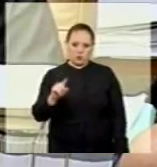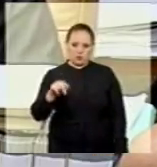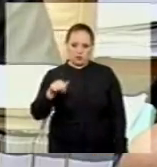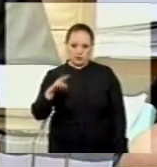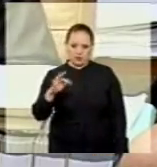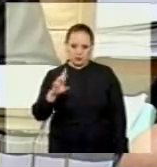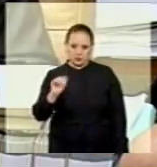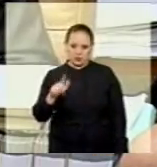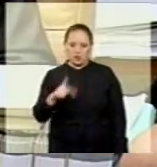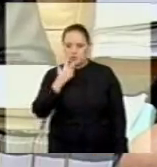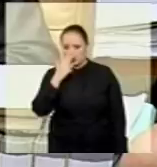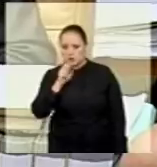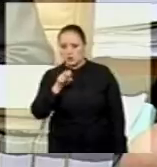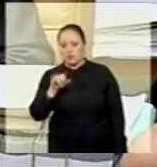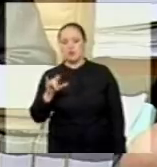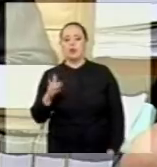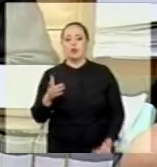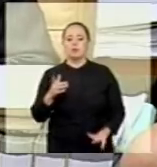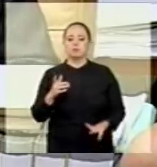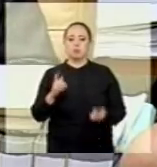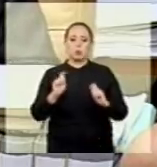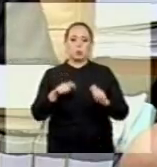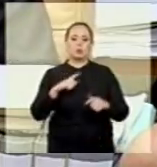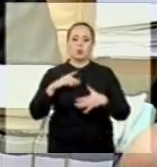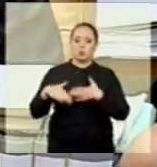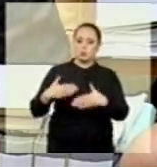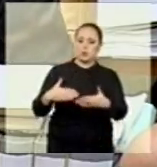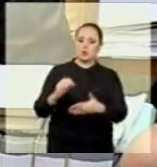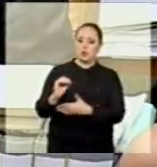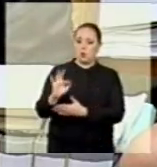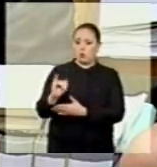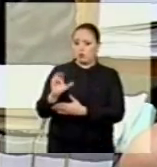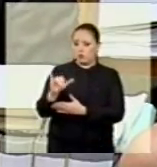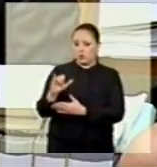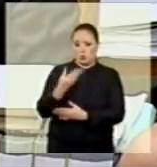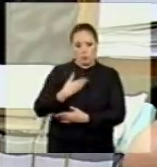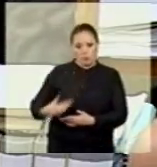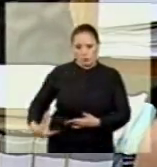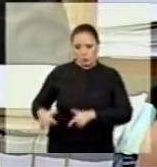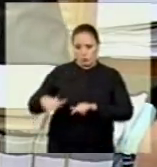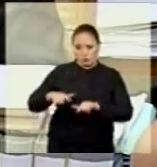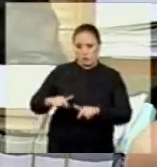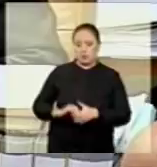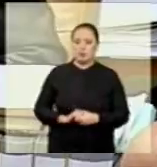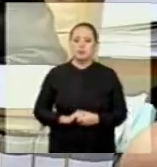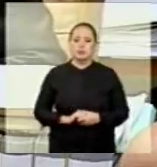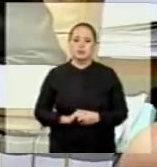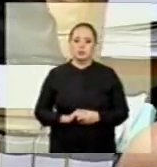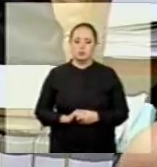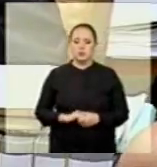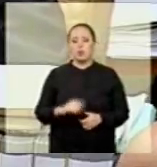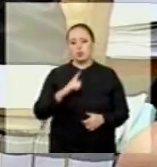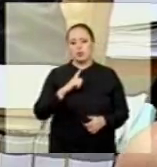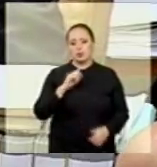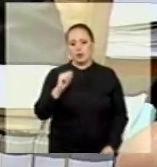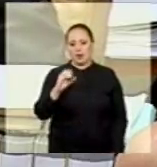se encontra no desempenho de determinado ofício público. Por isso mesmo, um velho acordo do plenário